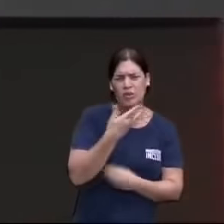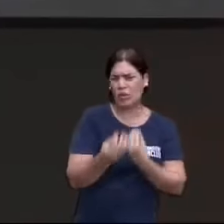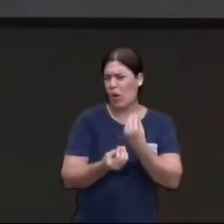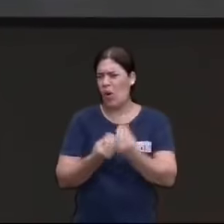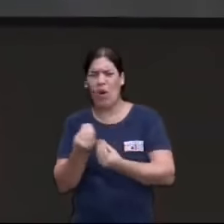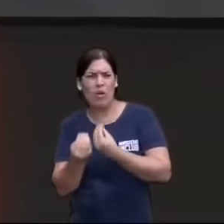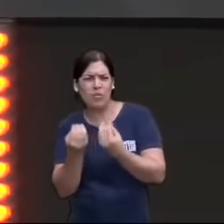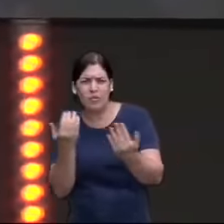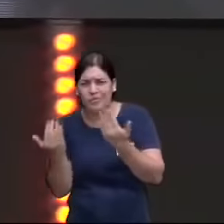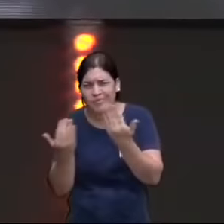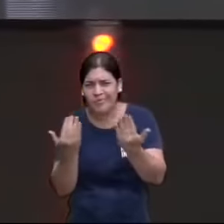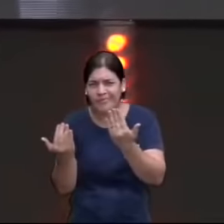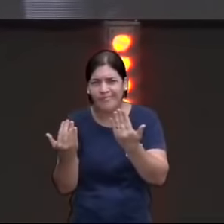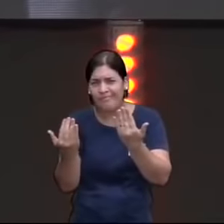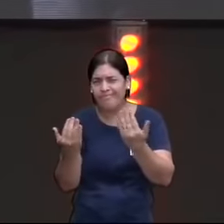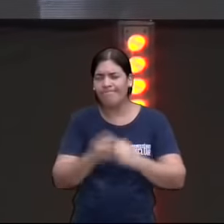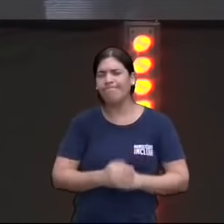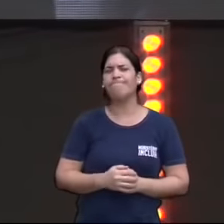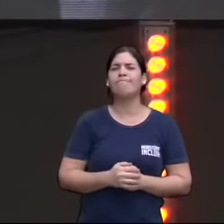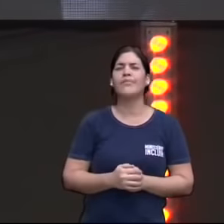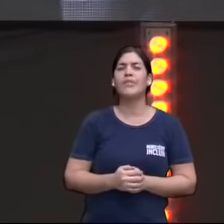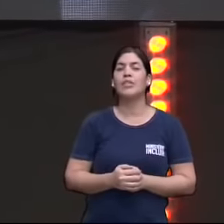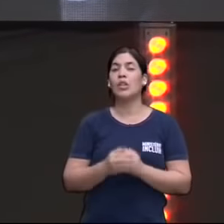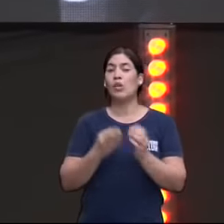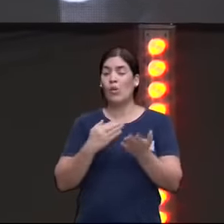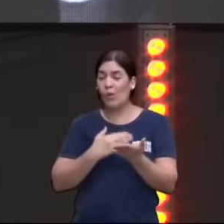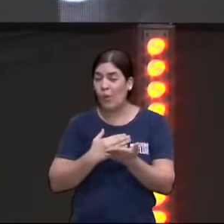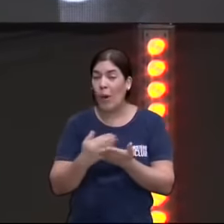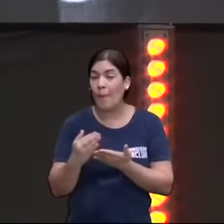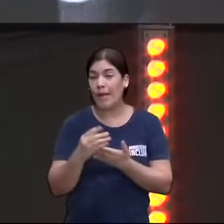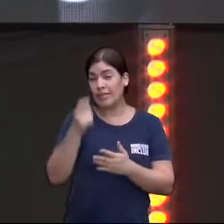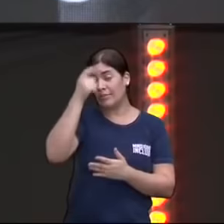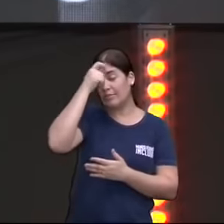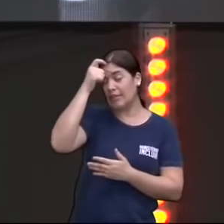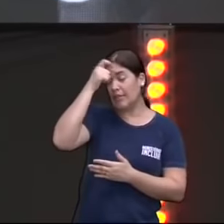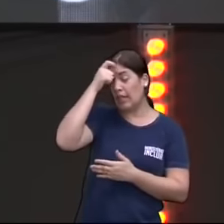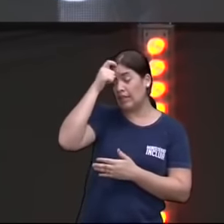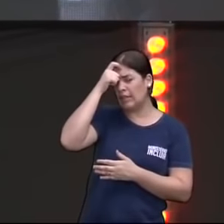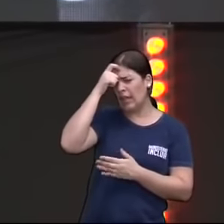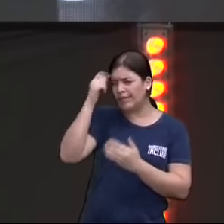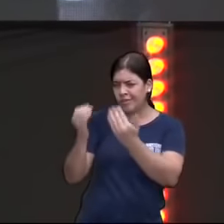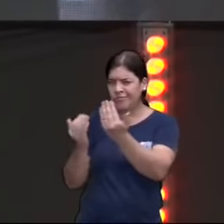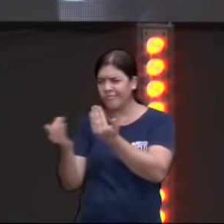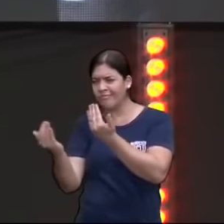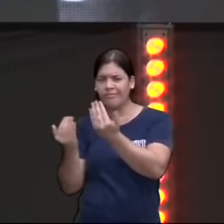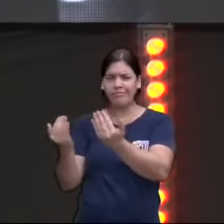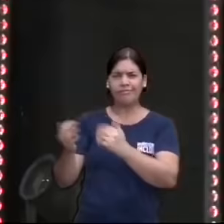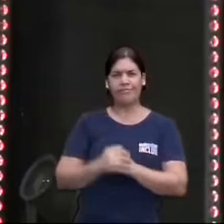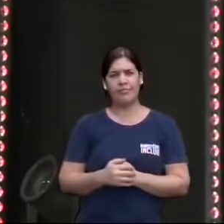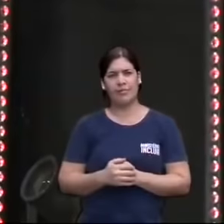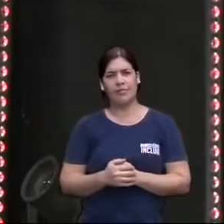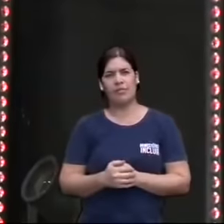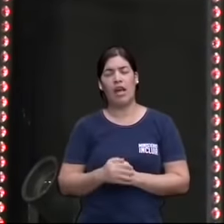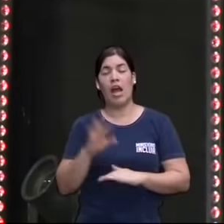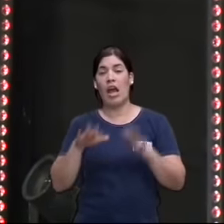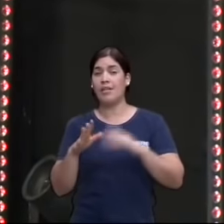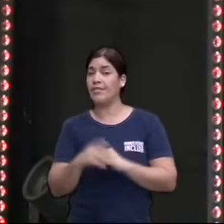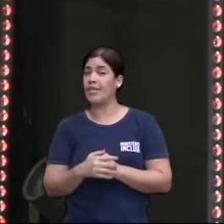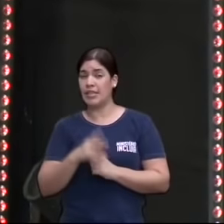Então a gente já começa a formatar a nossa mentalidade para não colocar muito peso sobre a